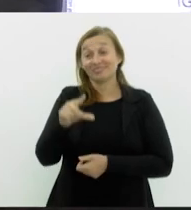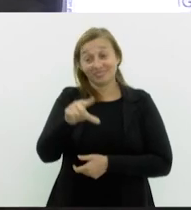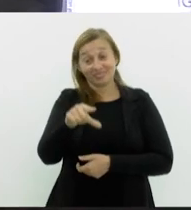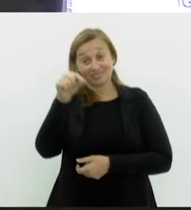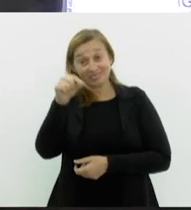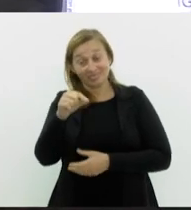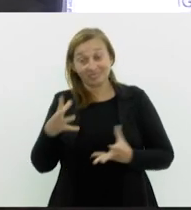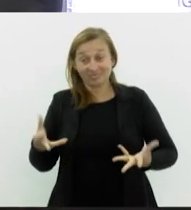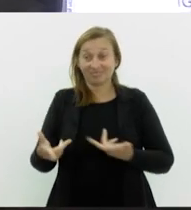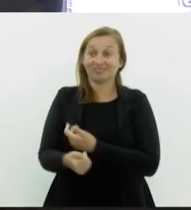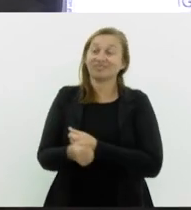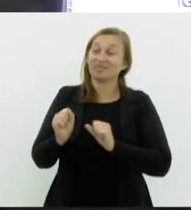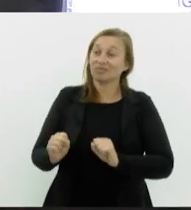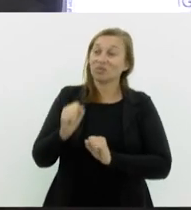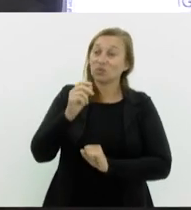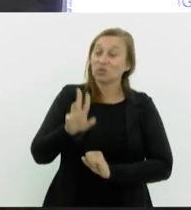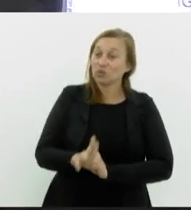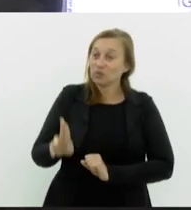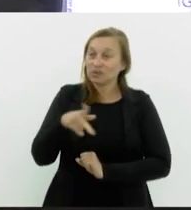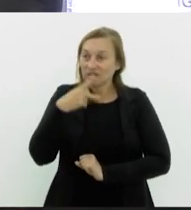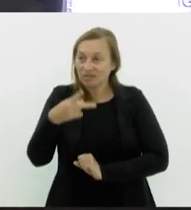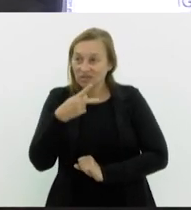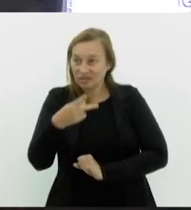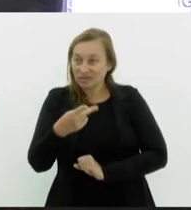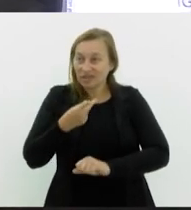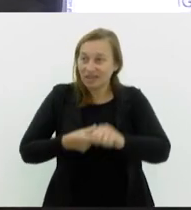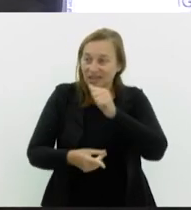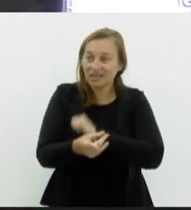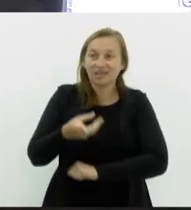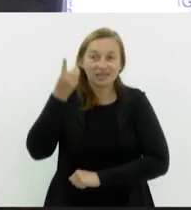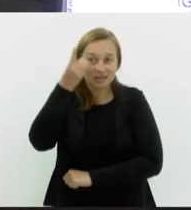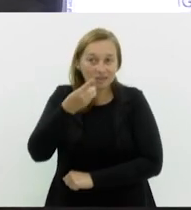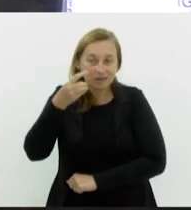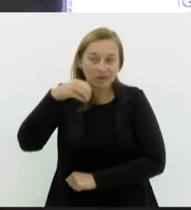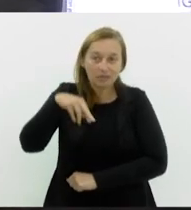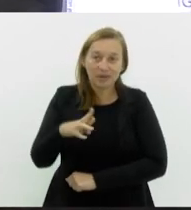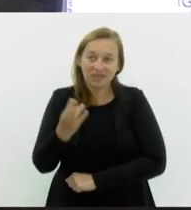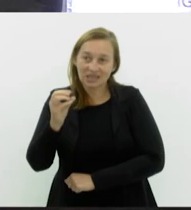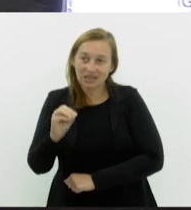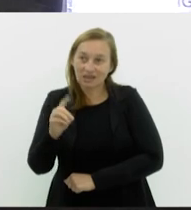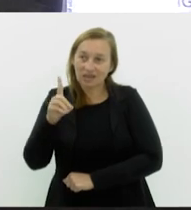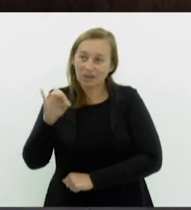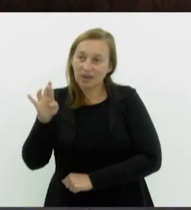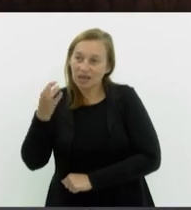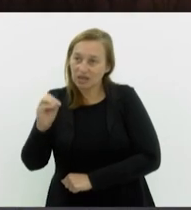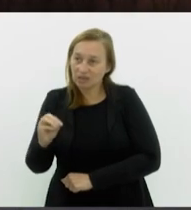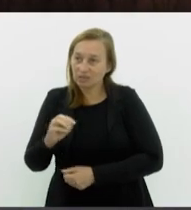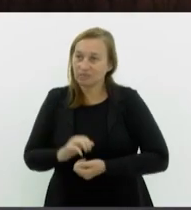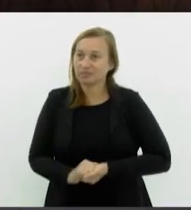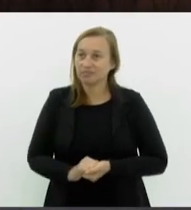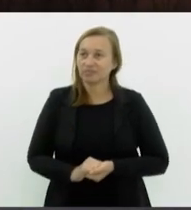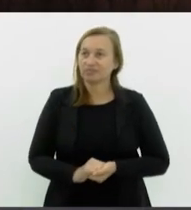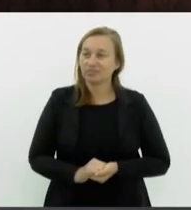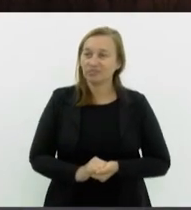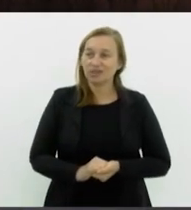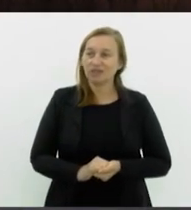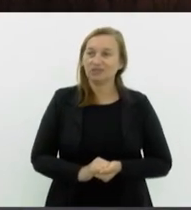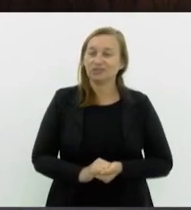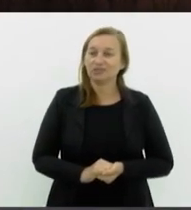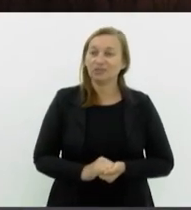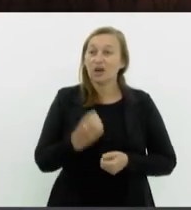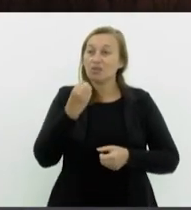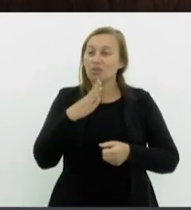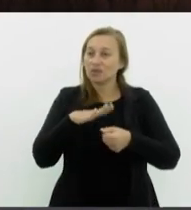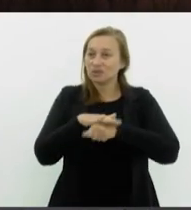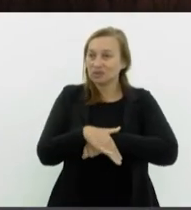memorável possa fazer uso da palavra, o nosso querido e eterno deputado Marcelo Cabeleireiro. Boa noite,